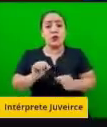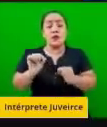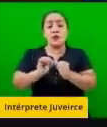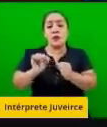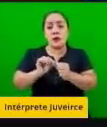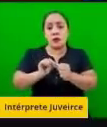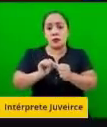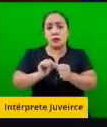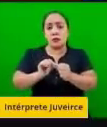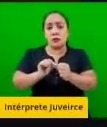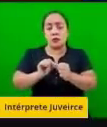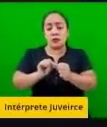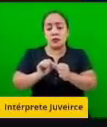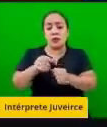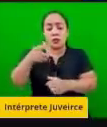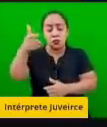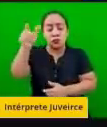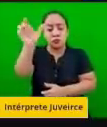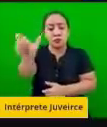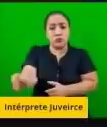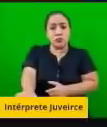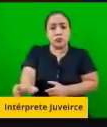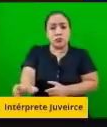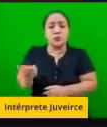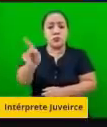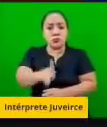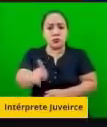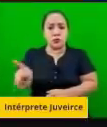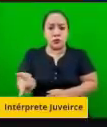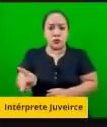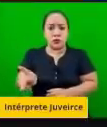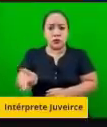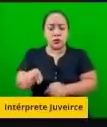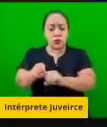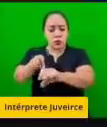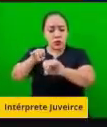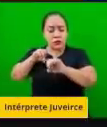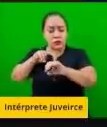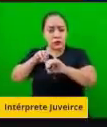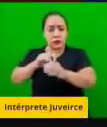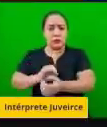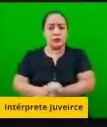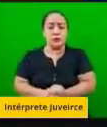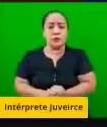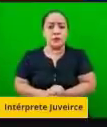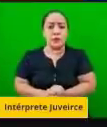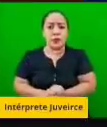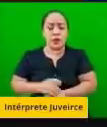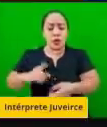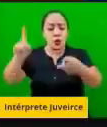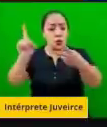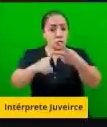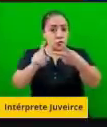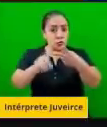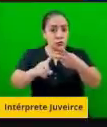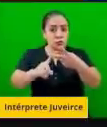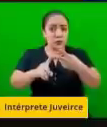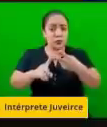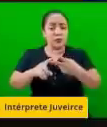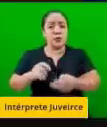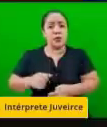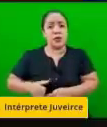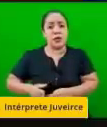a sua atuação, né, nesse período remoto. O segundo documento, a CI circular número 142,